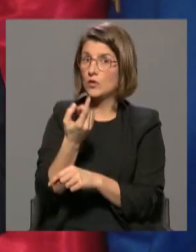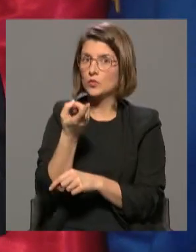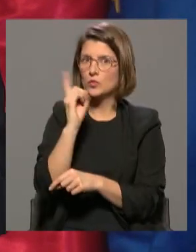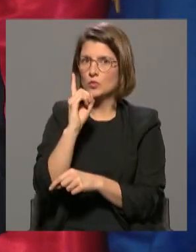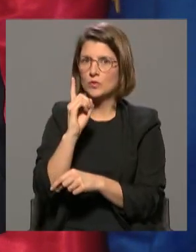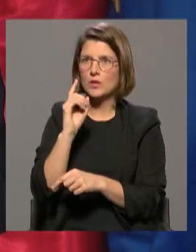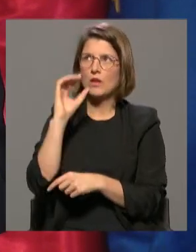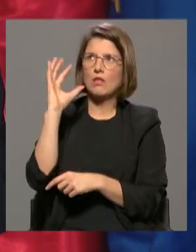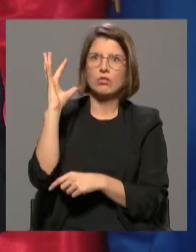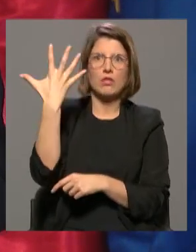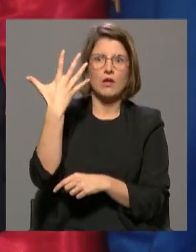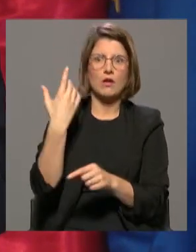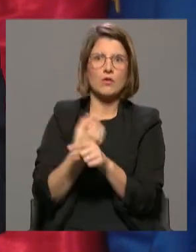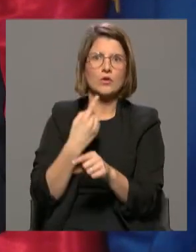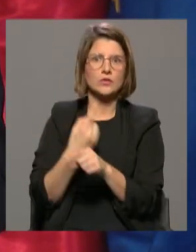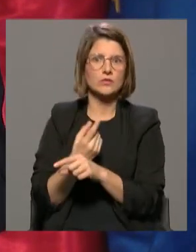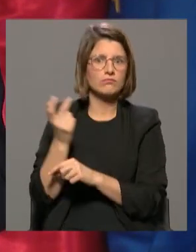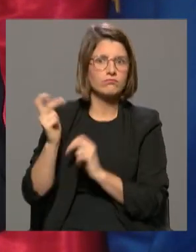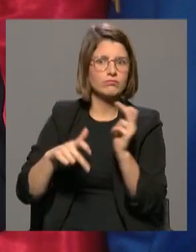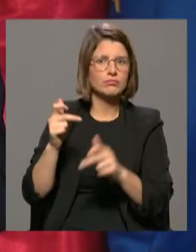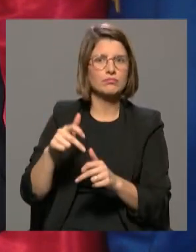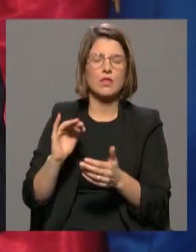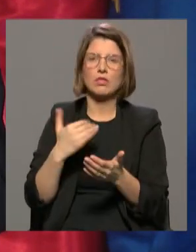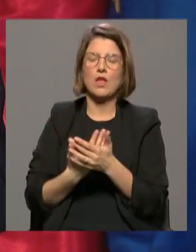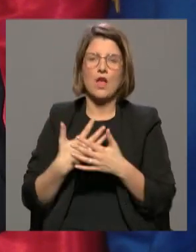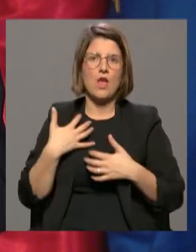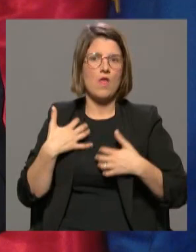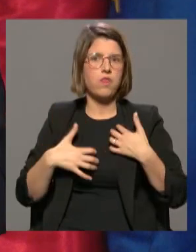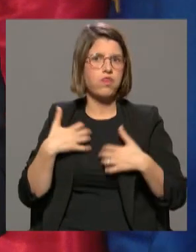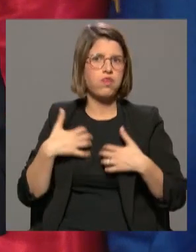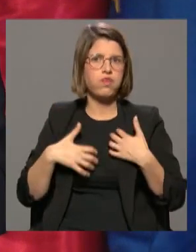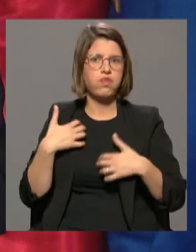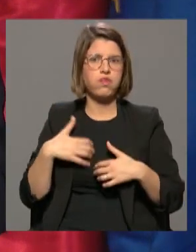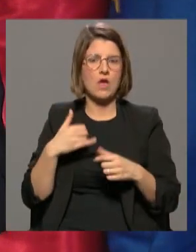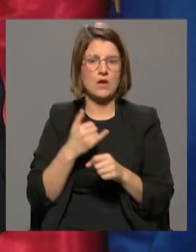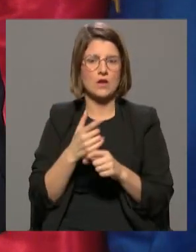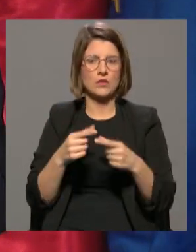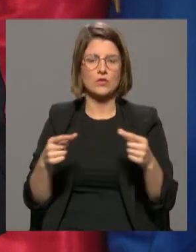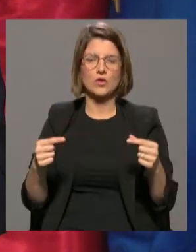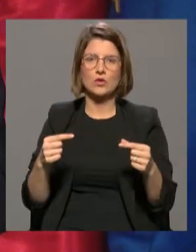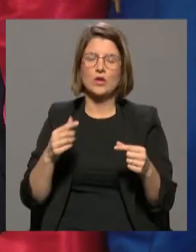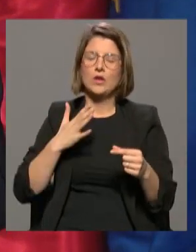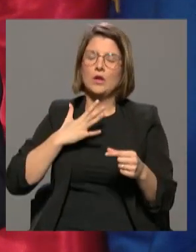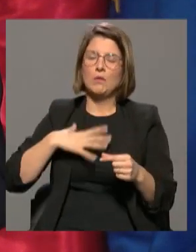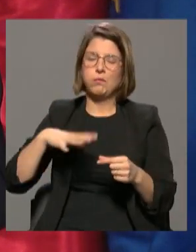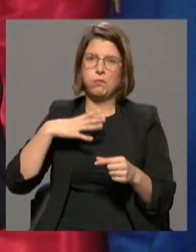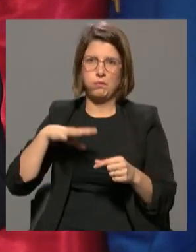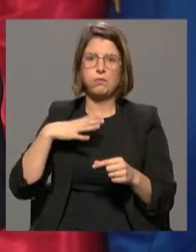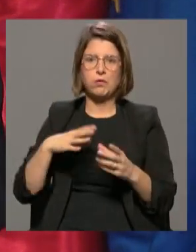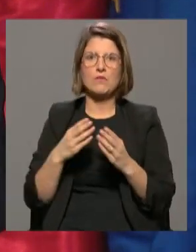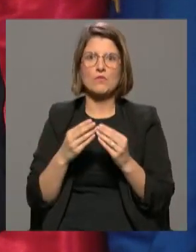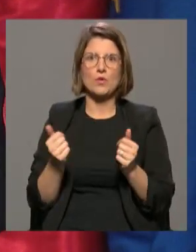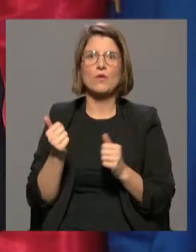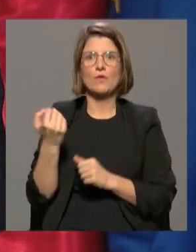natureza colocou-nos perante uma experiência da ansiedade tão intensa em São jorges a qual felizmente soubemos reagir